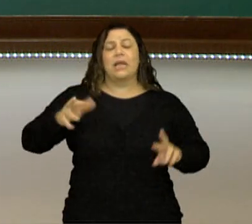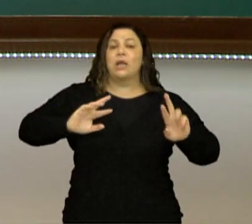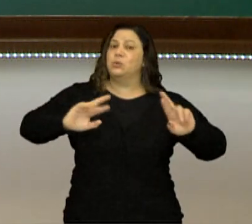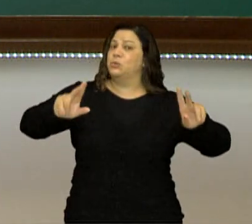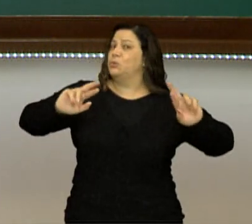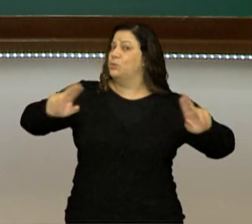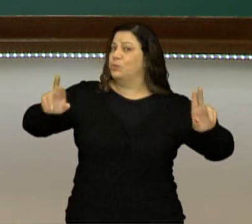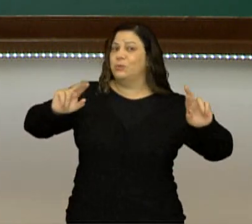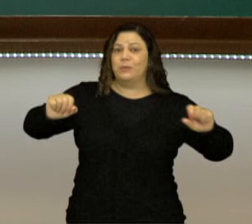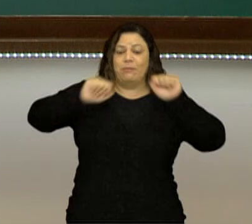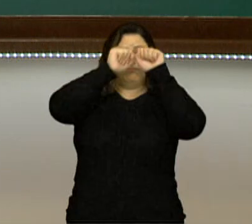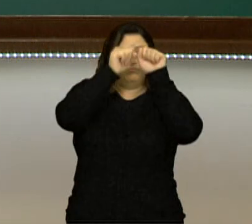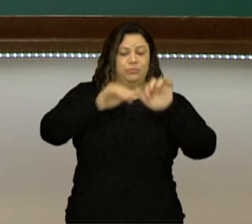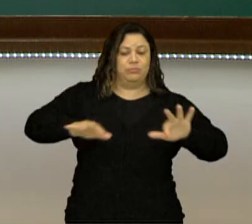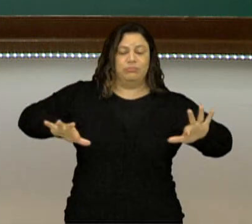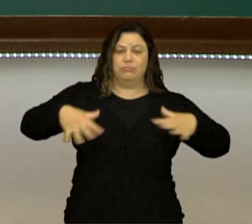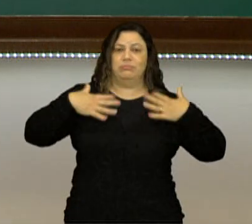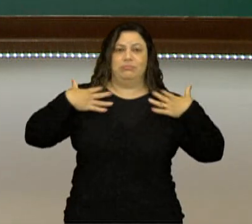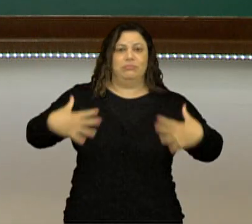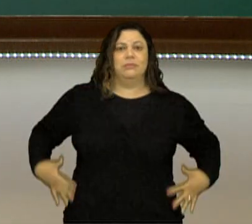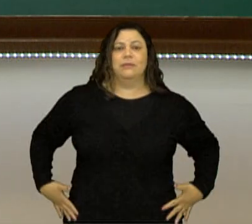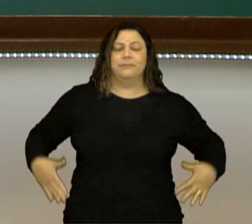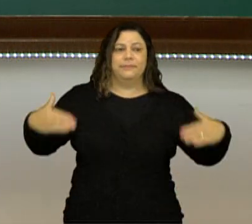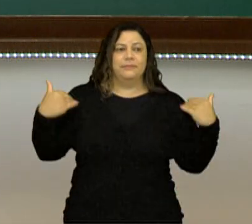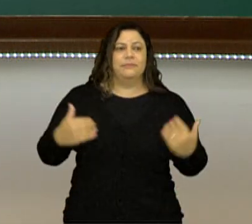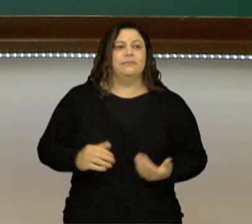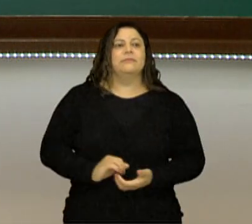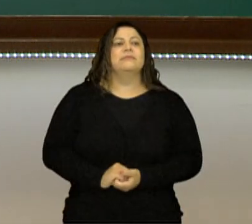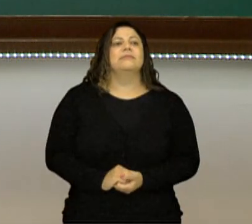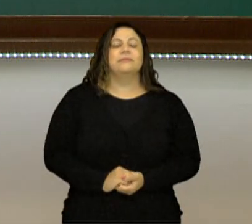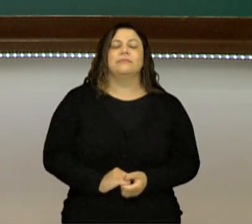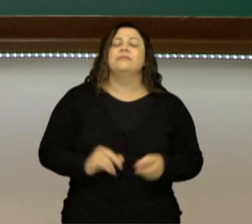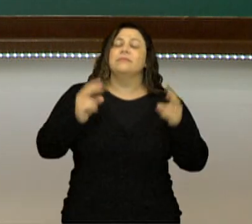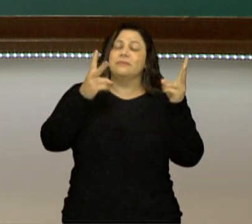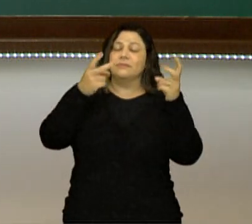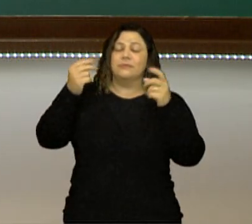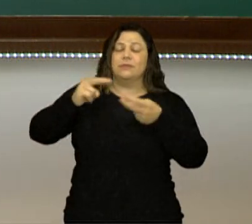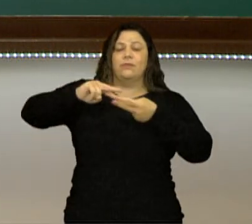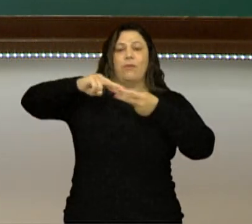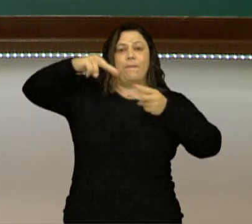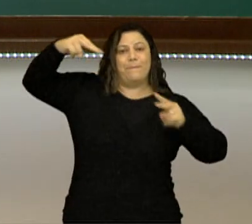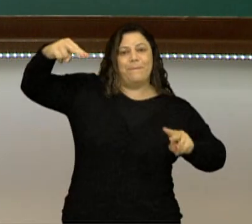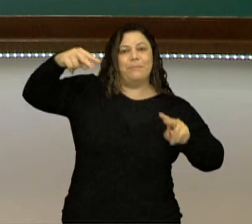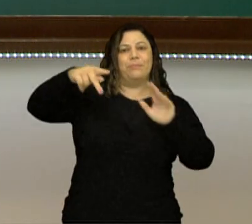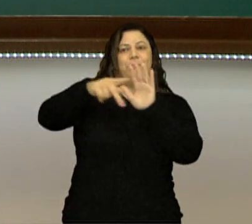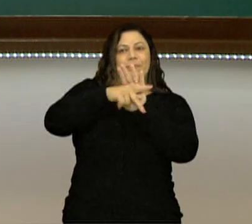melanina espalhadas pela pele, nada mais do que isso, né? Uma ordem genética, tá?